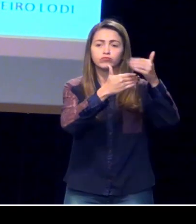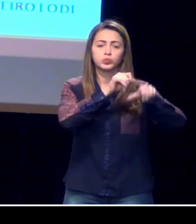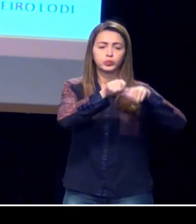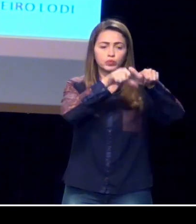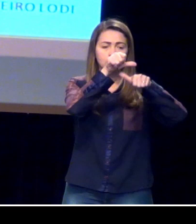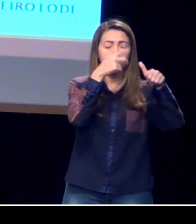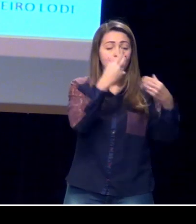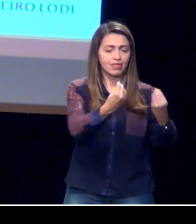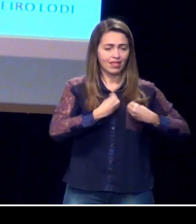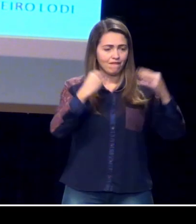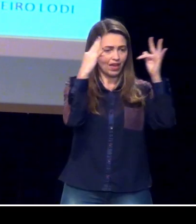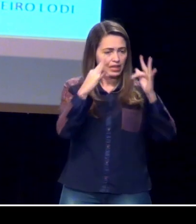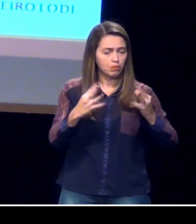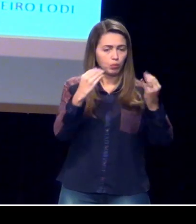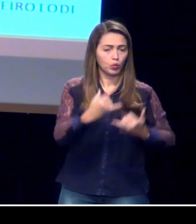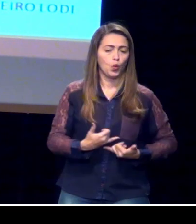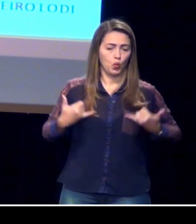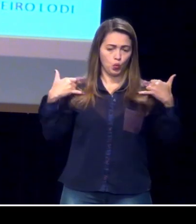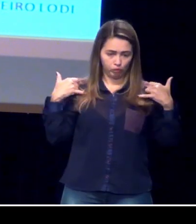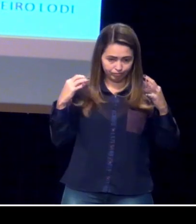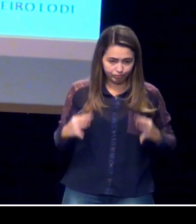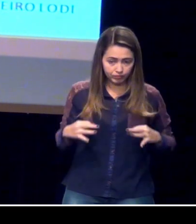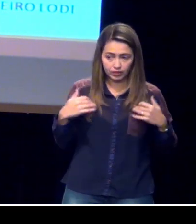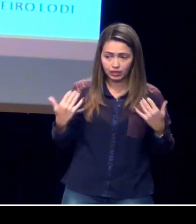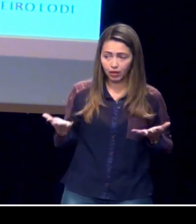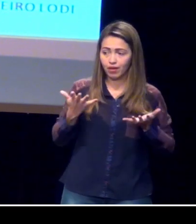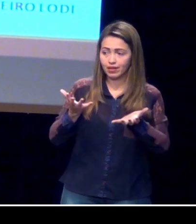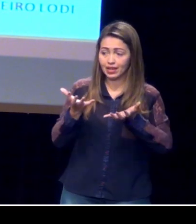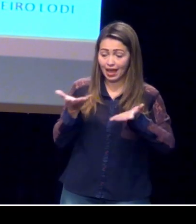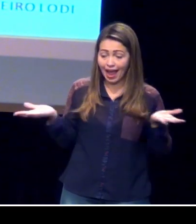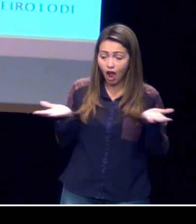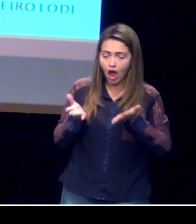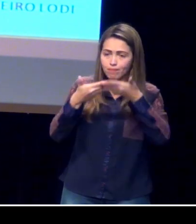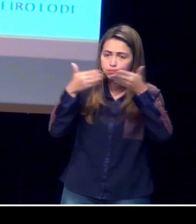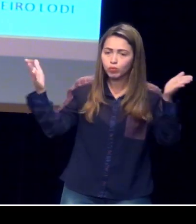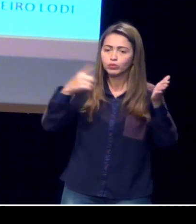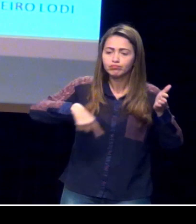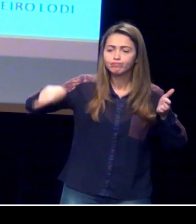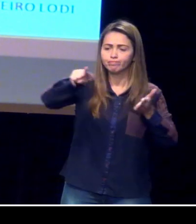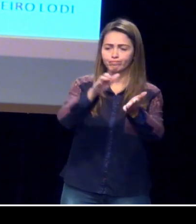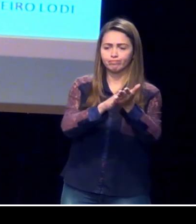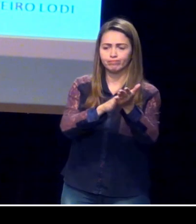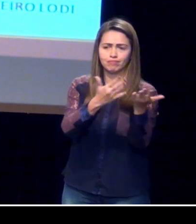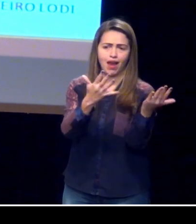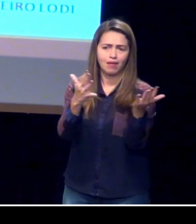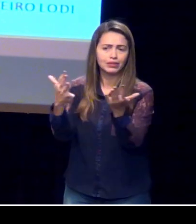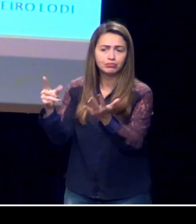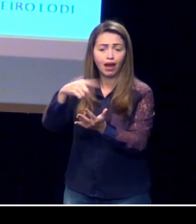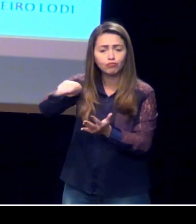dimensão que me deixa muito feliz e muito orgulhosa. Então, eu queria publicamente parabenizar a